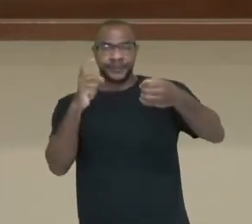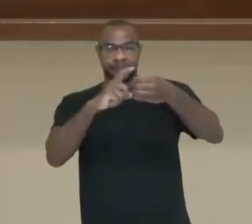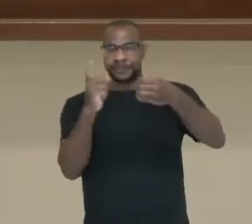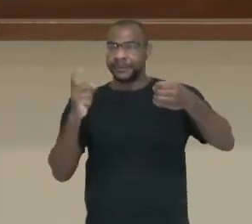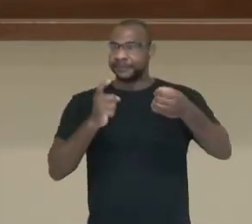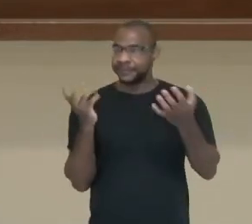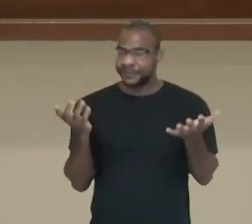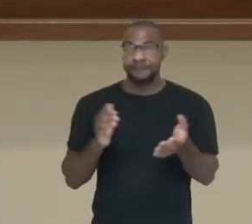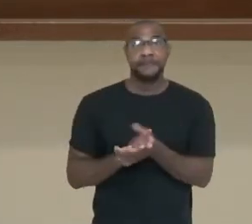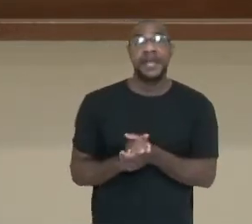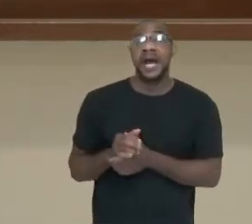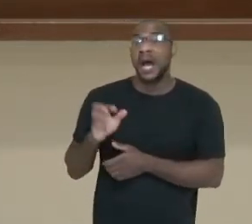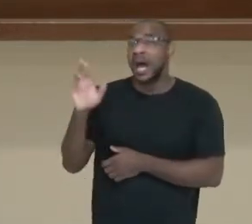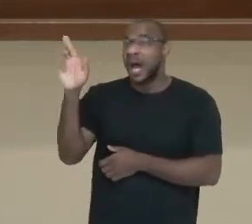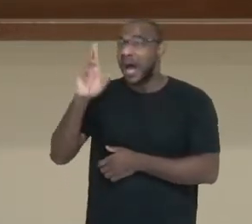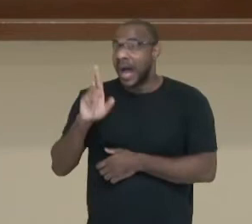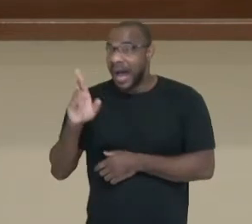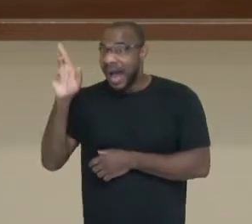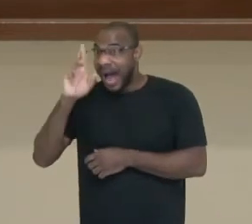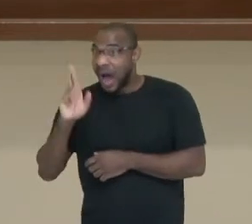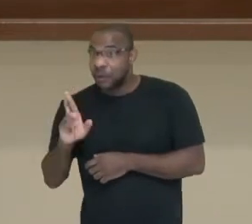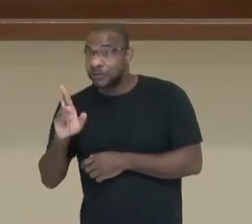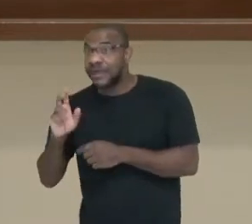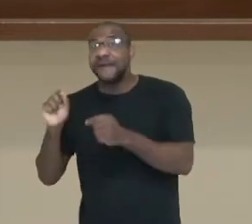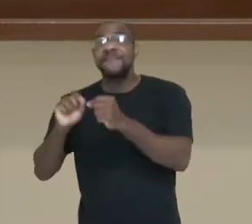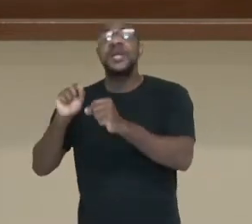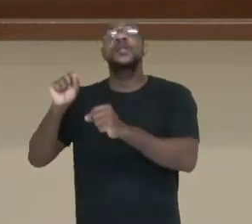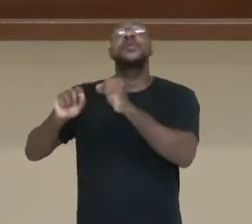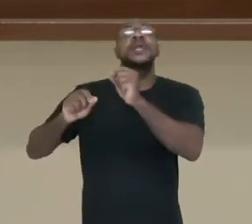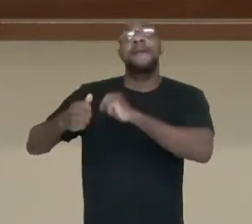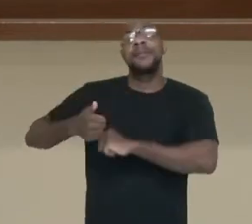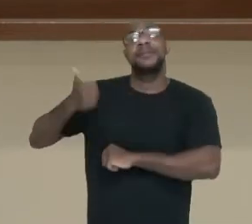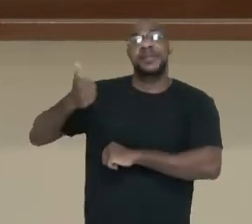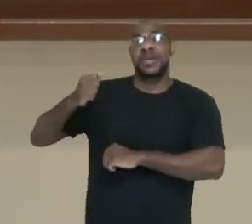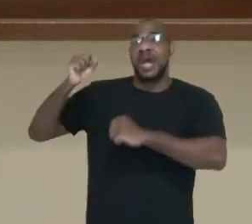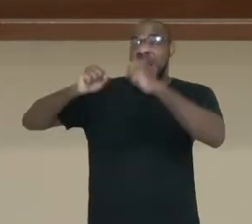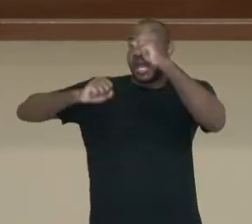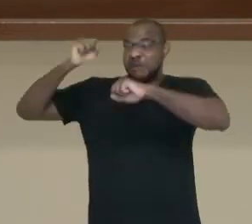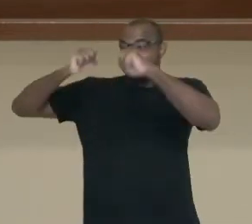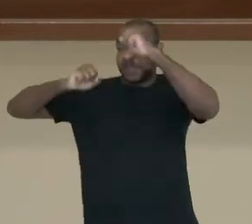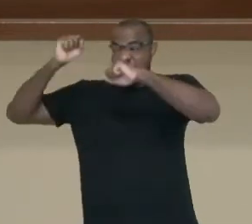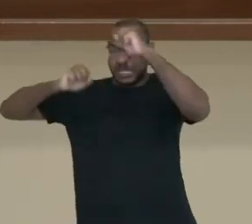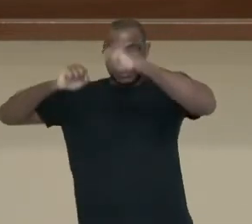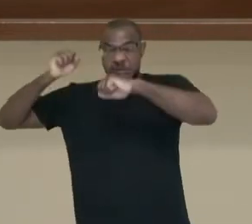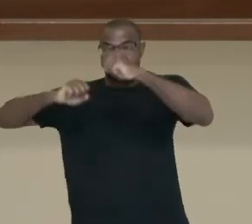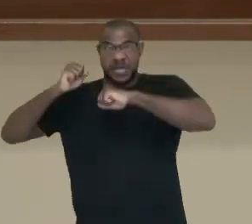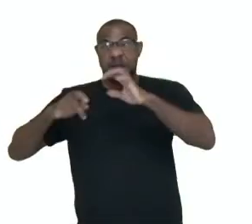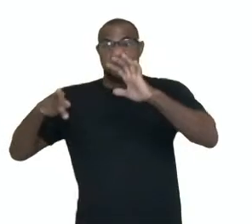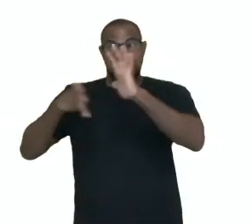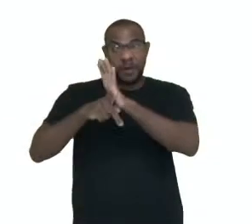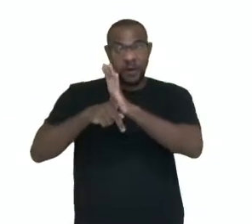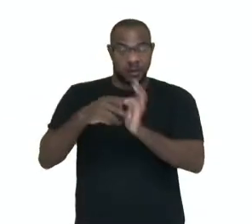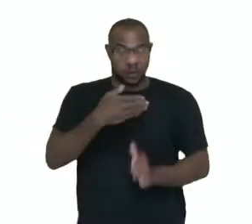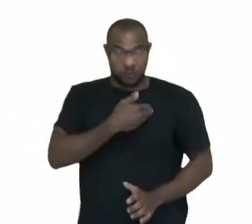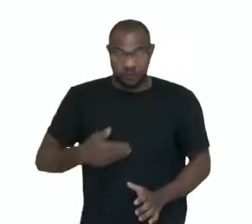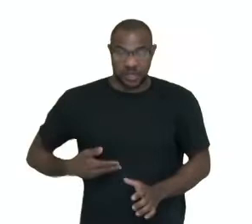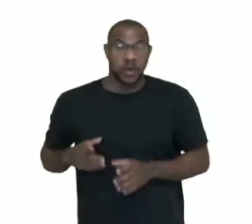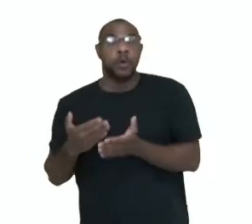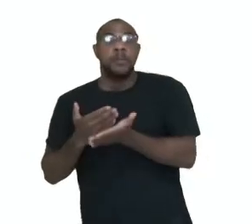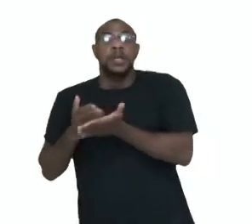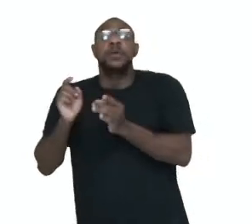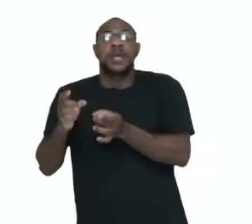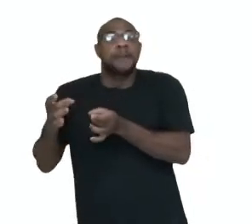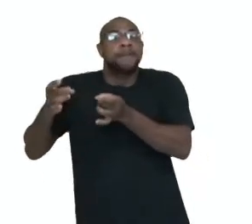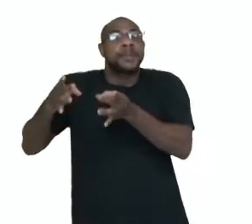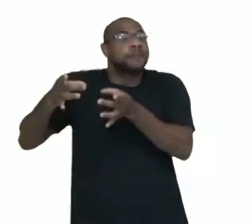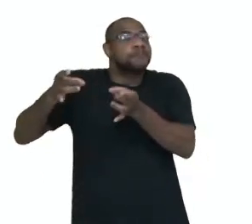primeiro privatizou antigas empresas estatais, ou seja, literalmente vendeu empresas que pertenciam somente ao governo, para que